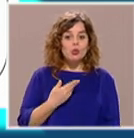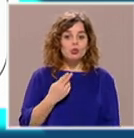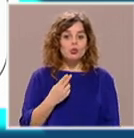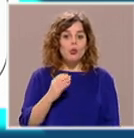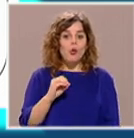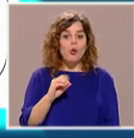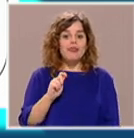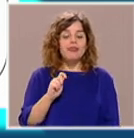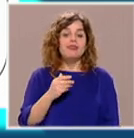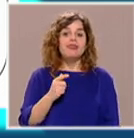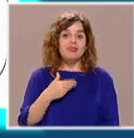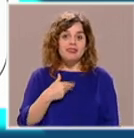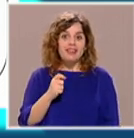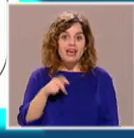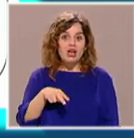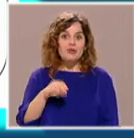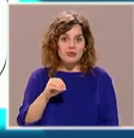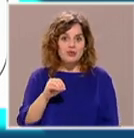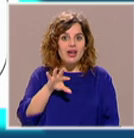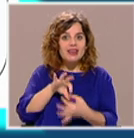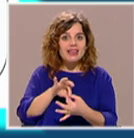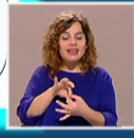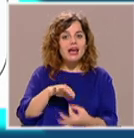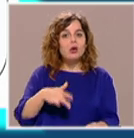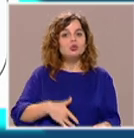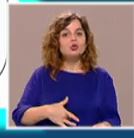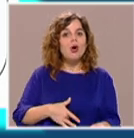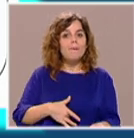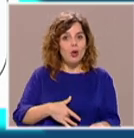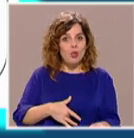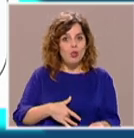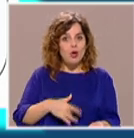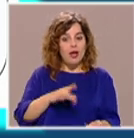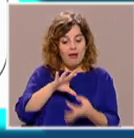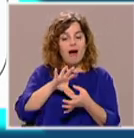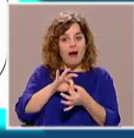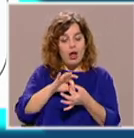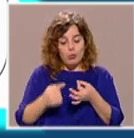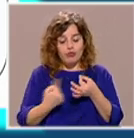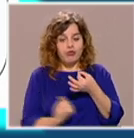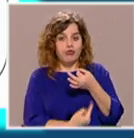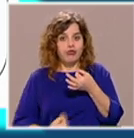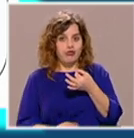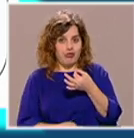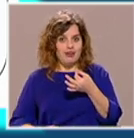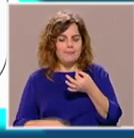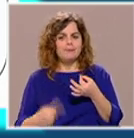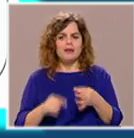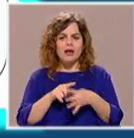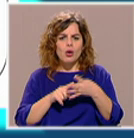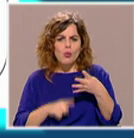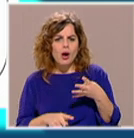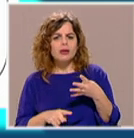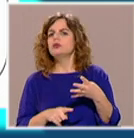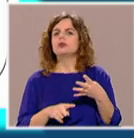porção do intestino delgado, e o duodeno faz a ligação, então, com o estômago. Aparecem lá outros 4 órgãos, neste caso, glândulas